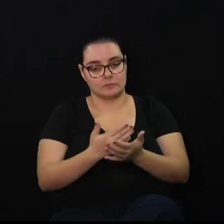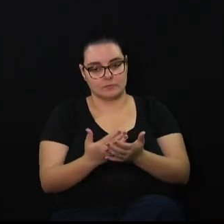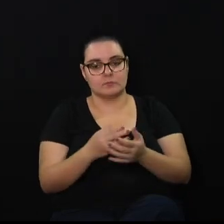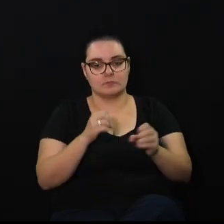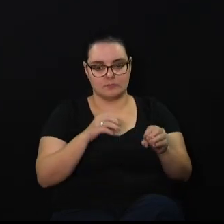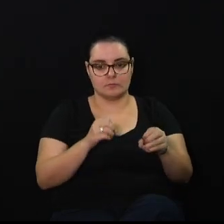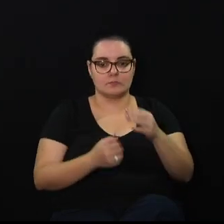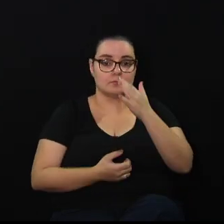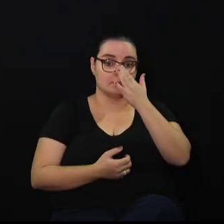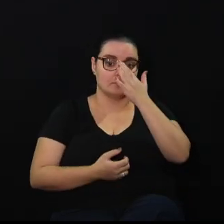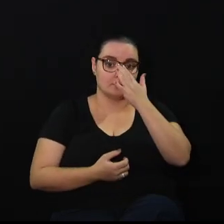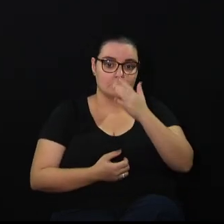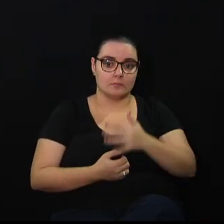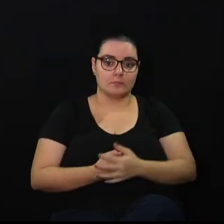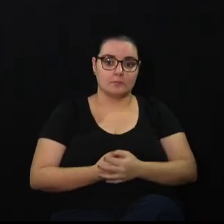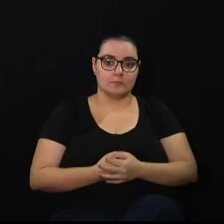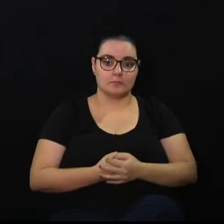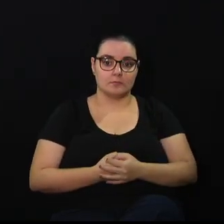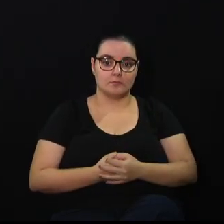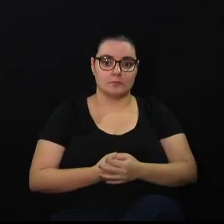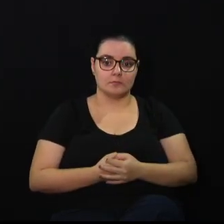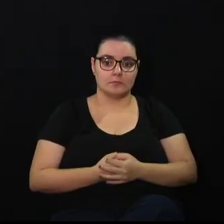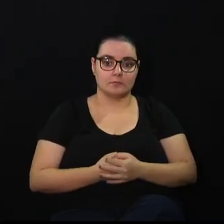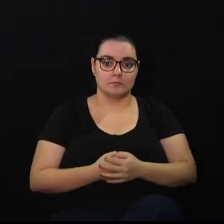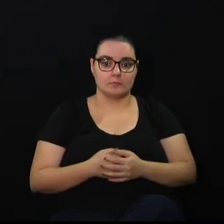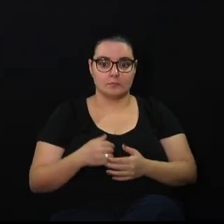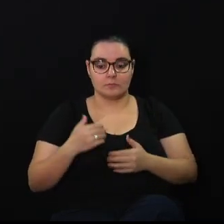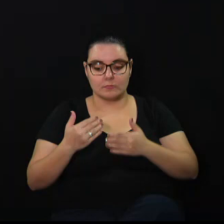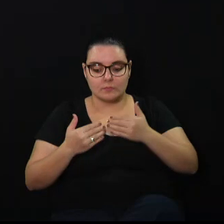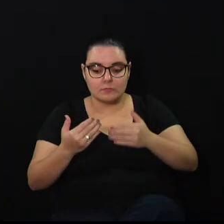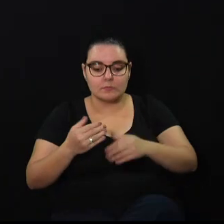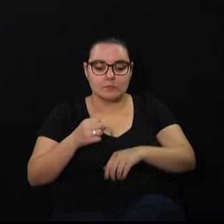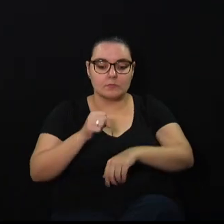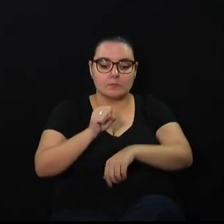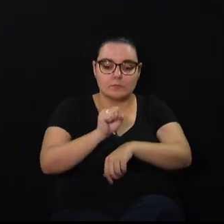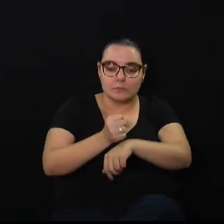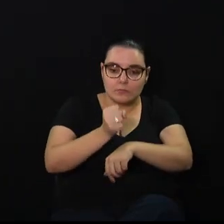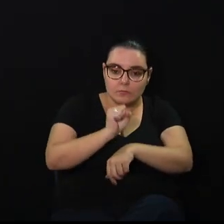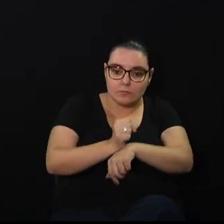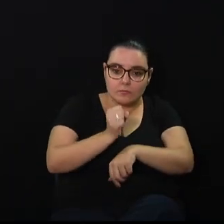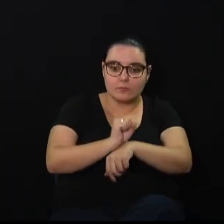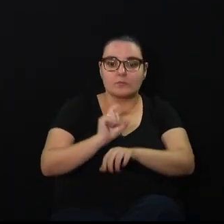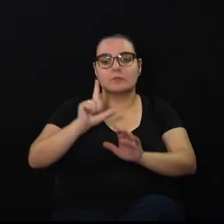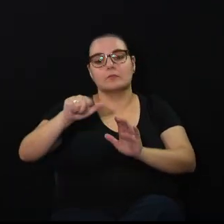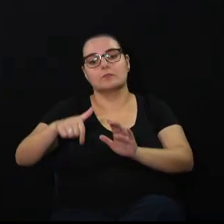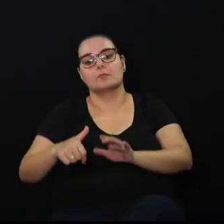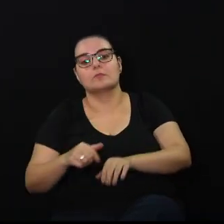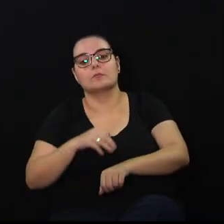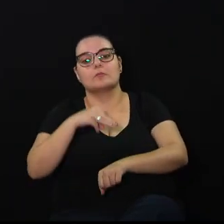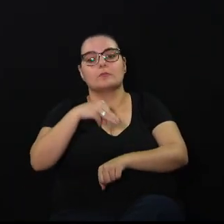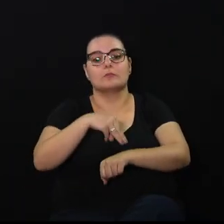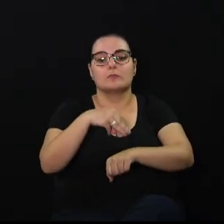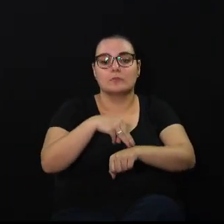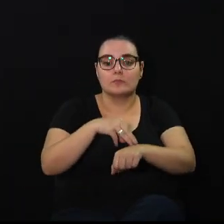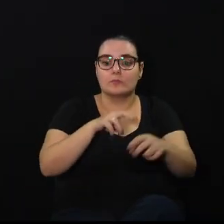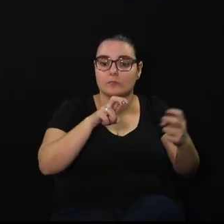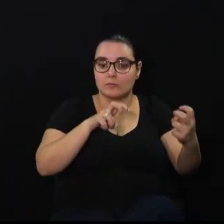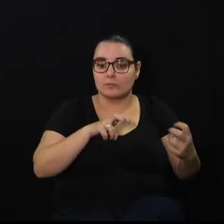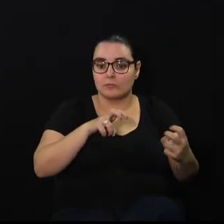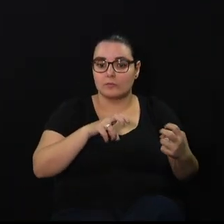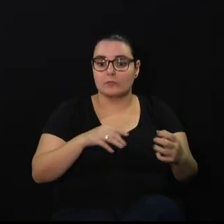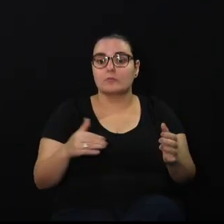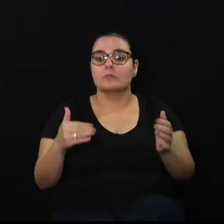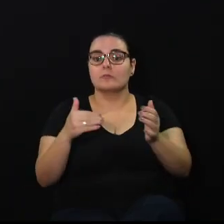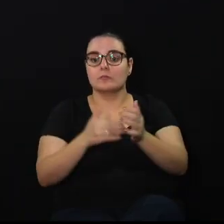começa com alguns segundos e aí a gente vai aumentando essa esse tempo de permanência sentado até que a